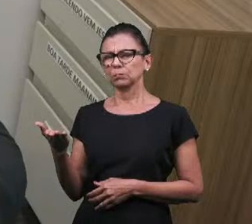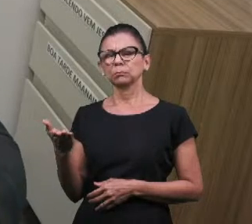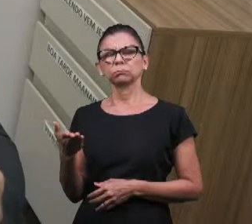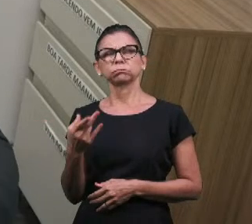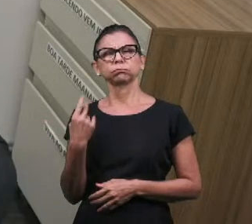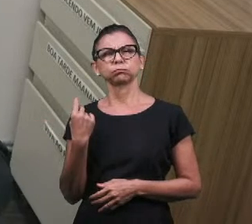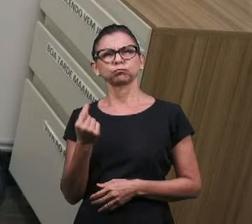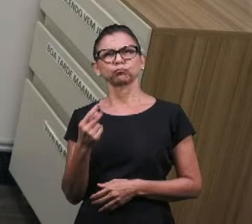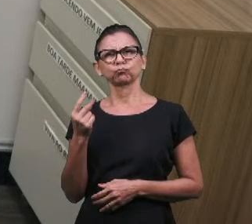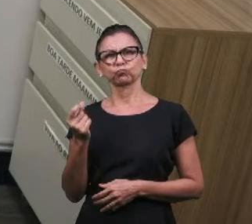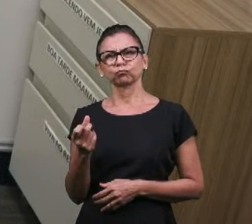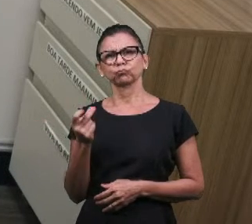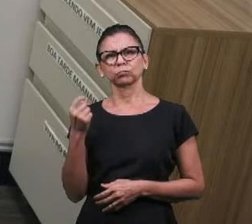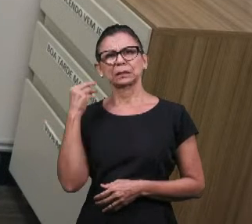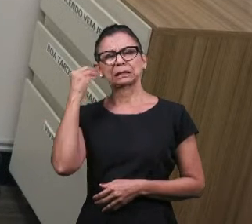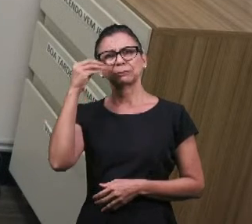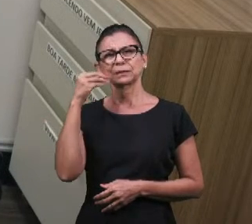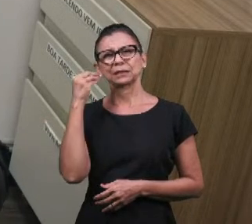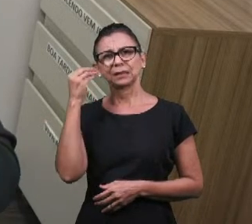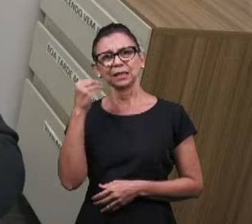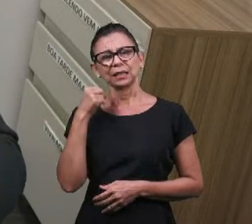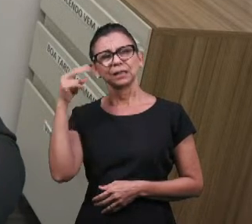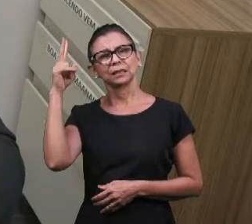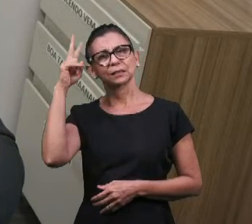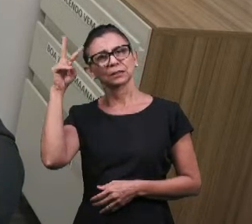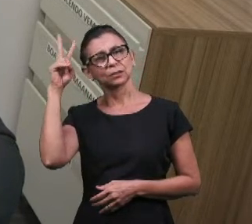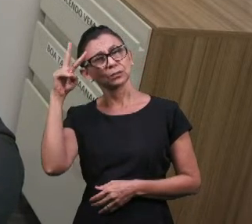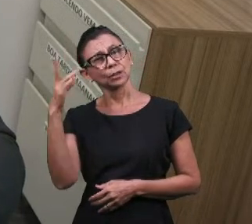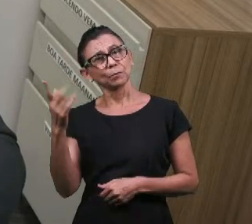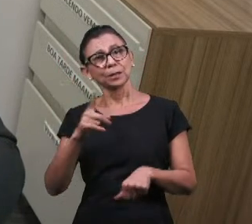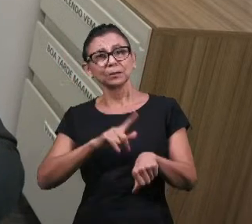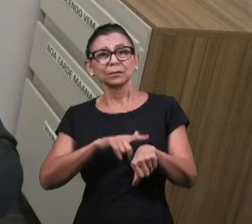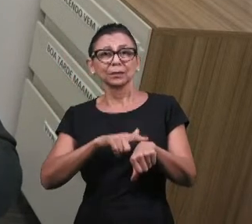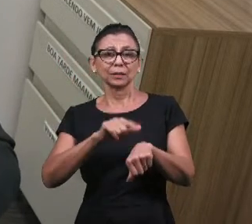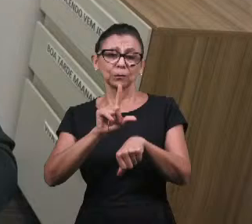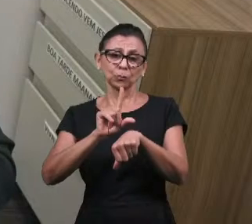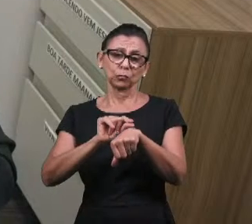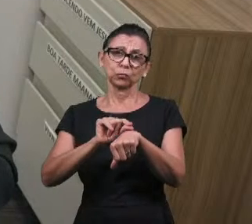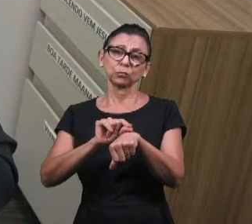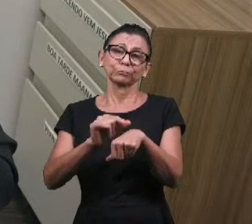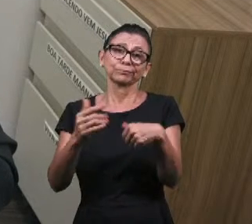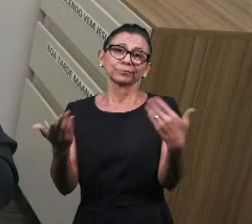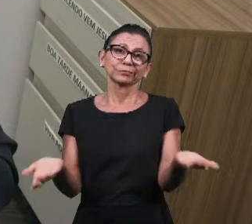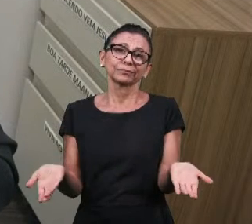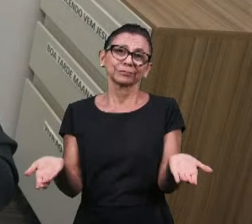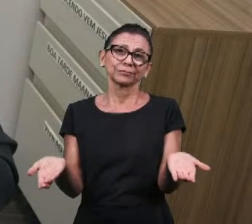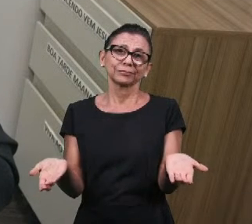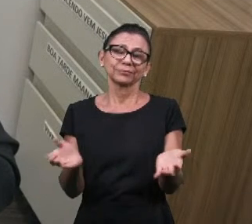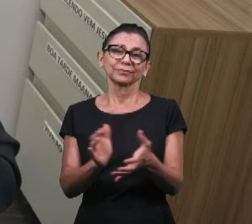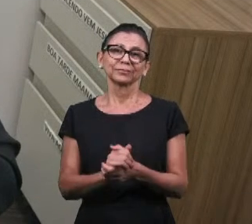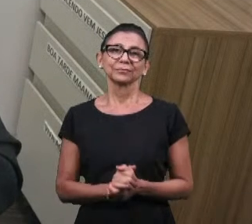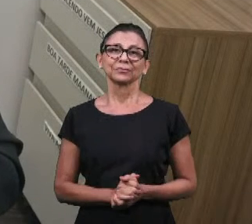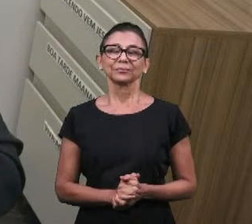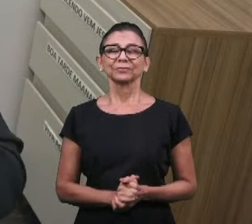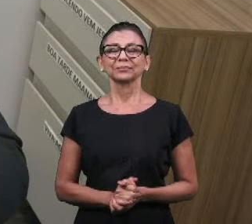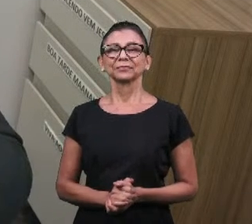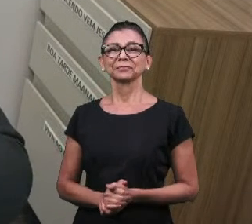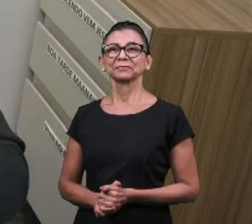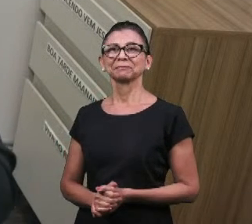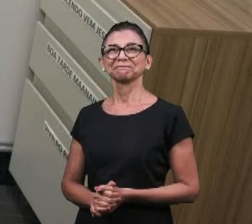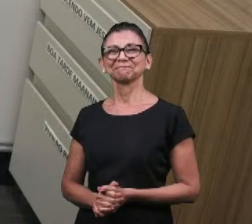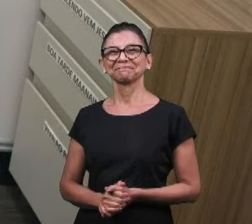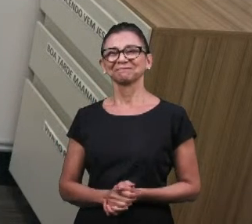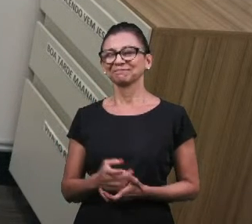muitas experiências para estar relatando aqui para os nossos ouvintes, mas o tempo é curto. Então, hoje, nós conversamos aqui com o pastor, esse